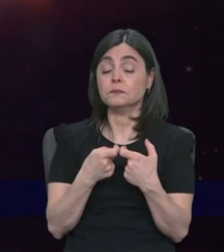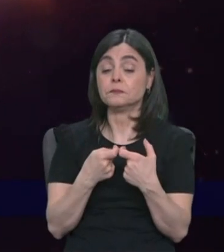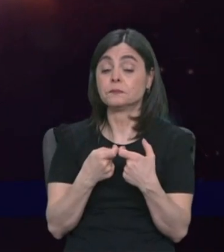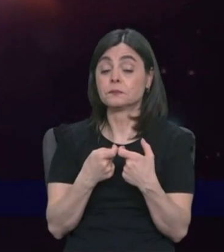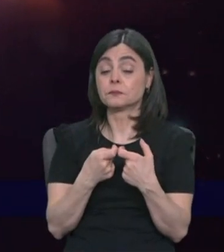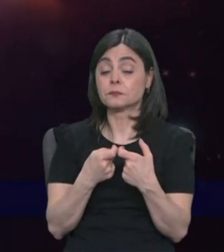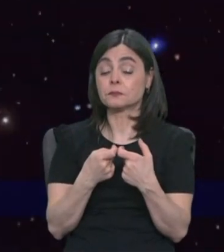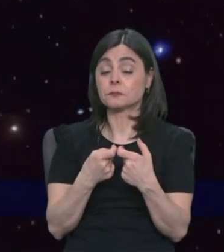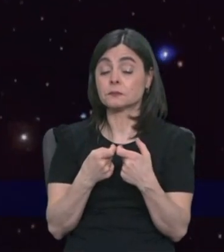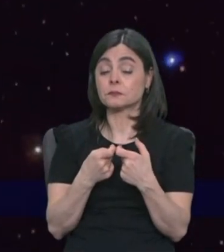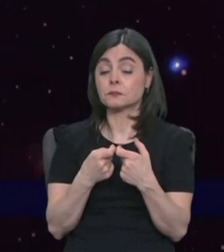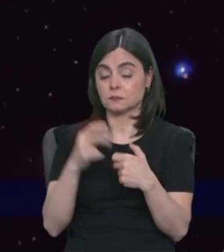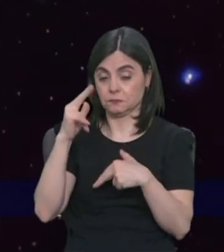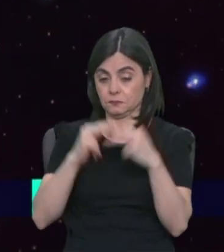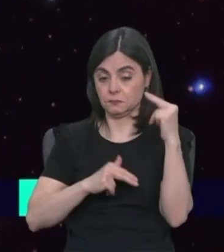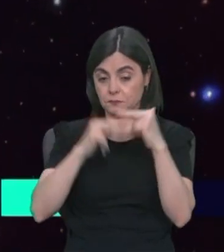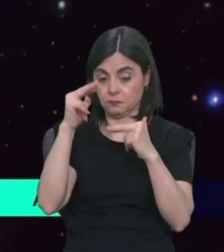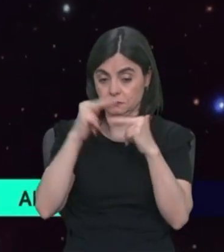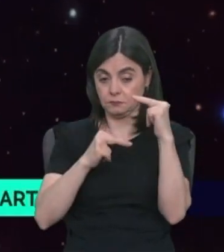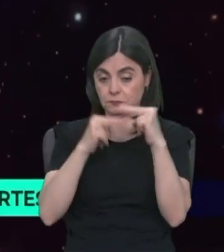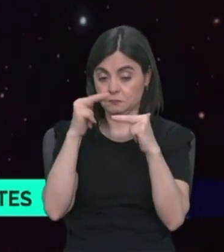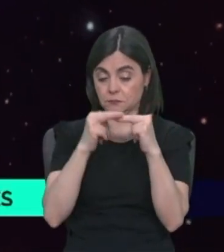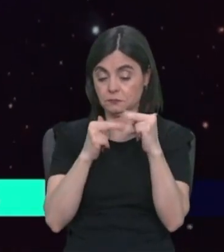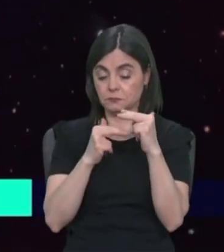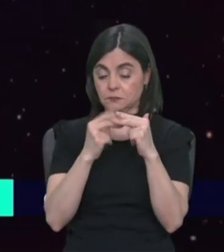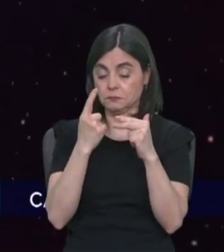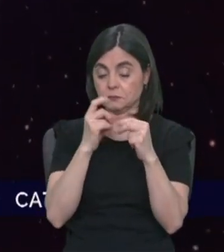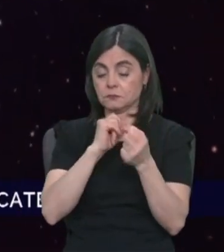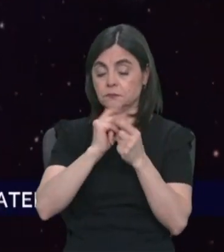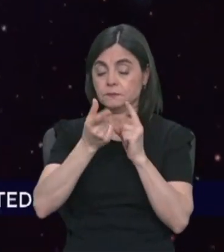fusão construiu, no fundo, uma estrela